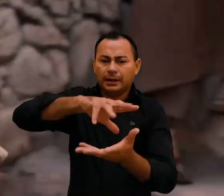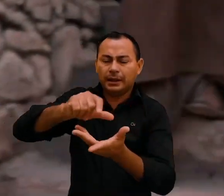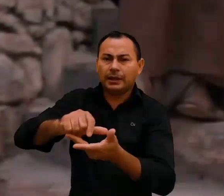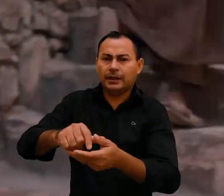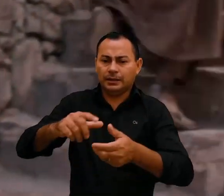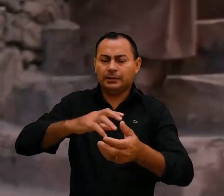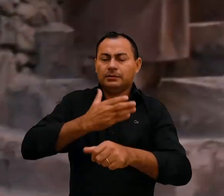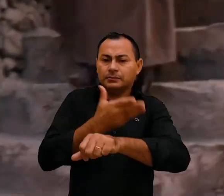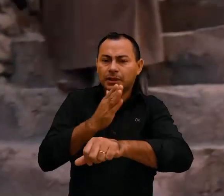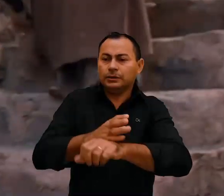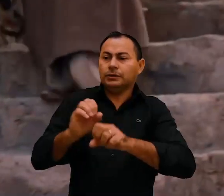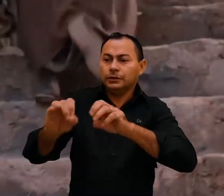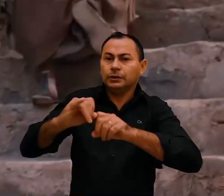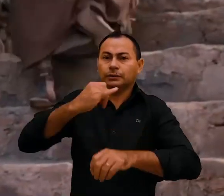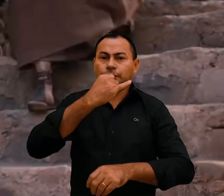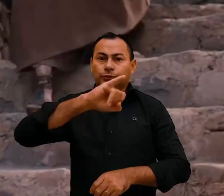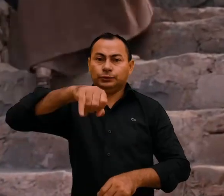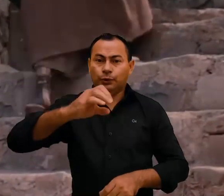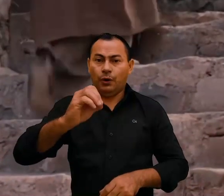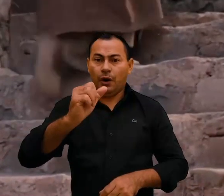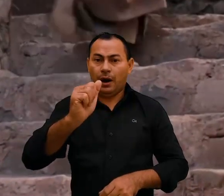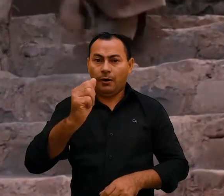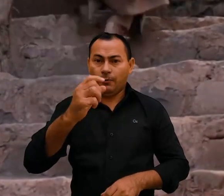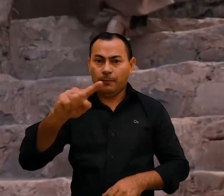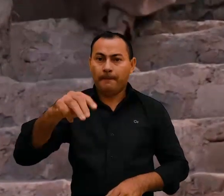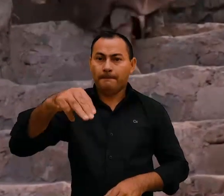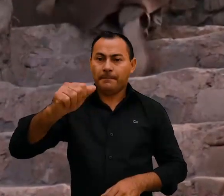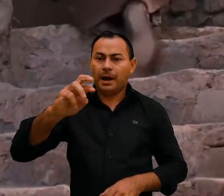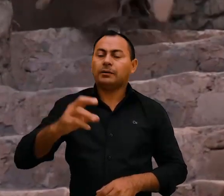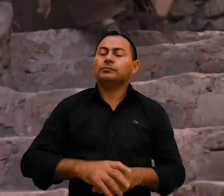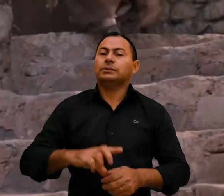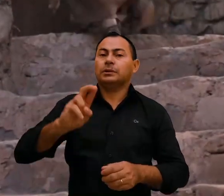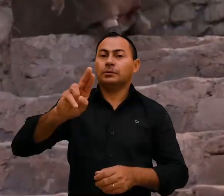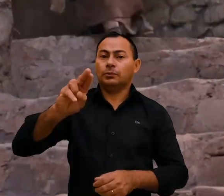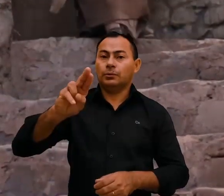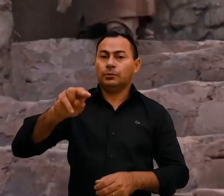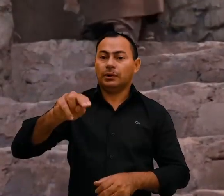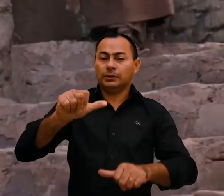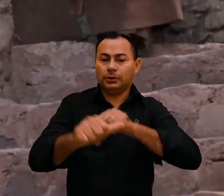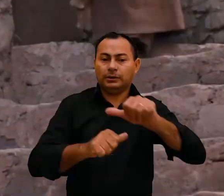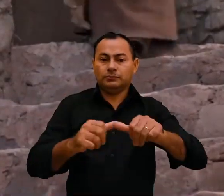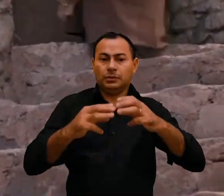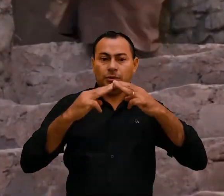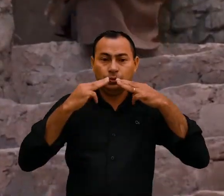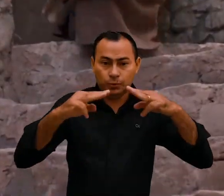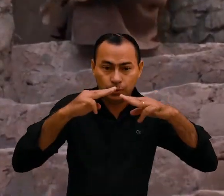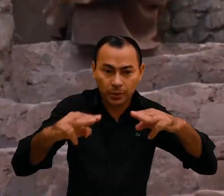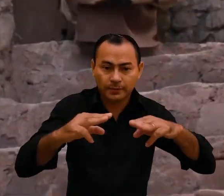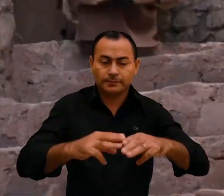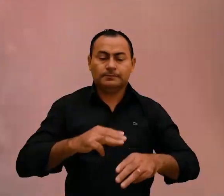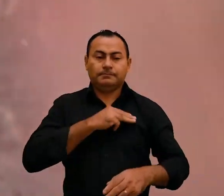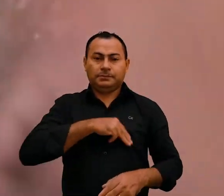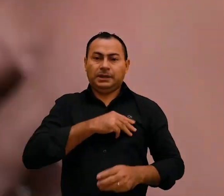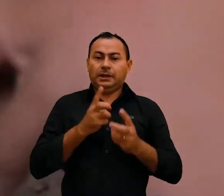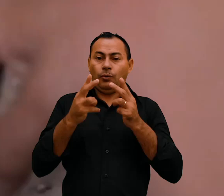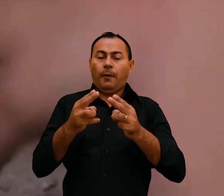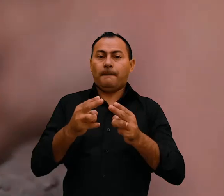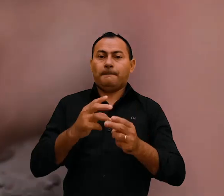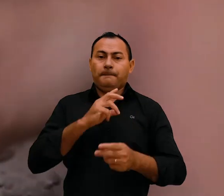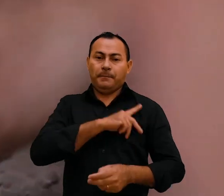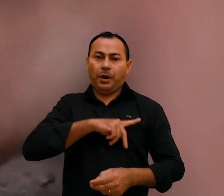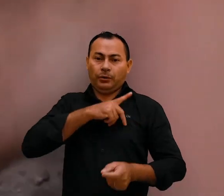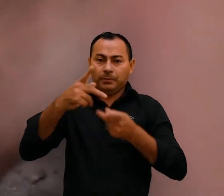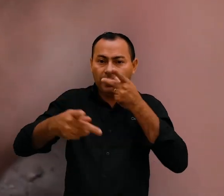terra teve paciência para treinar João Marcos caso contrário jamais teria se tornado no Ministro tão útil conforme